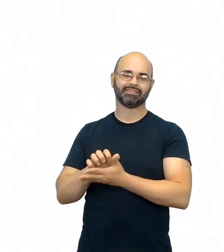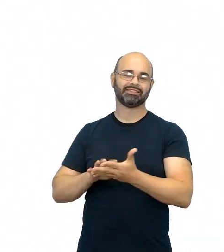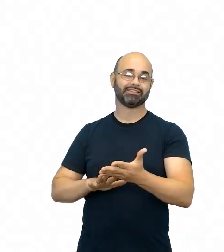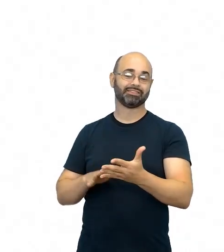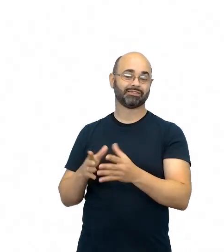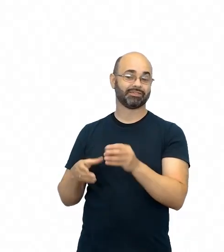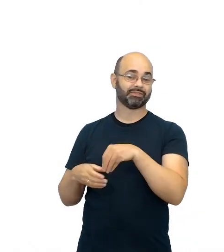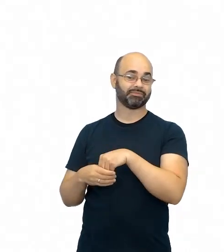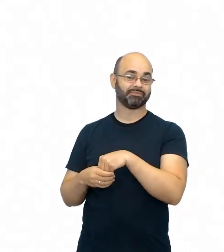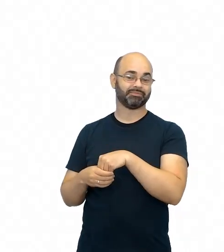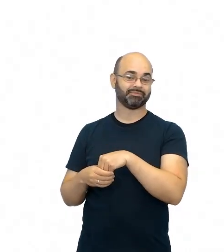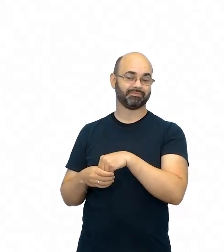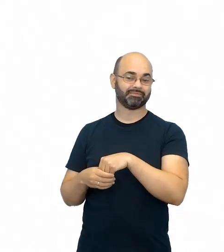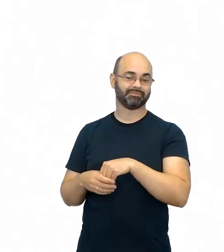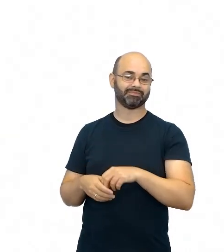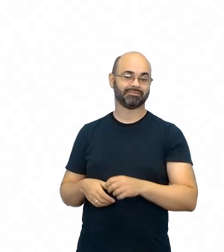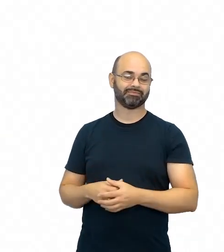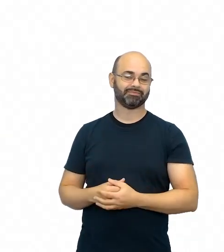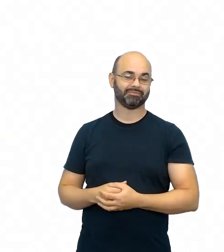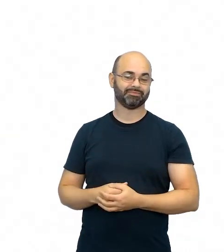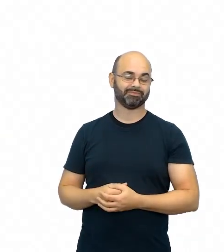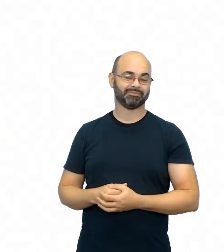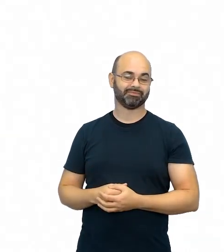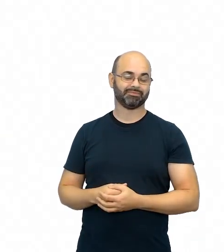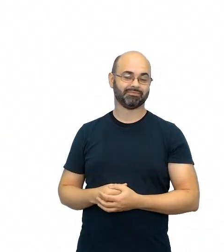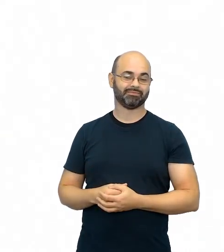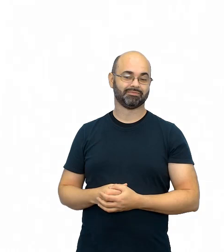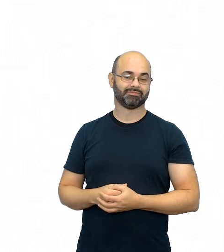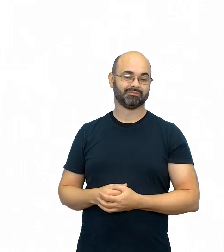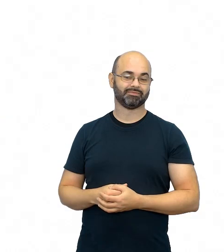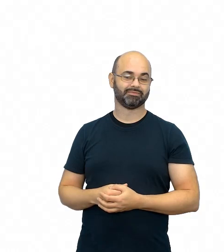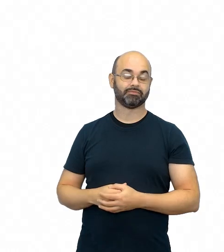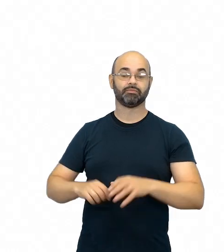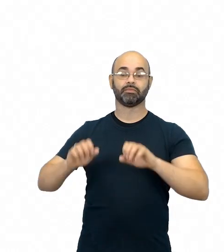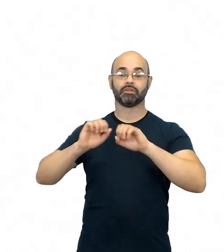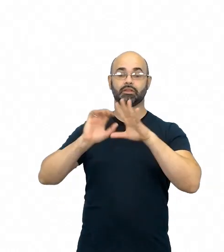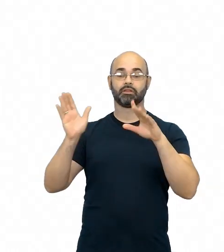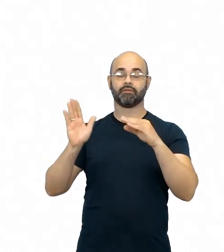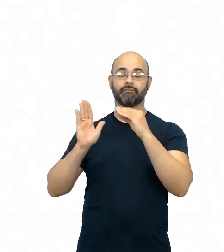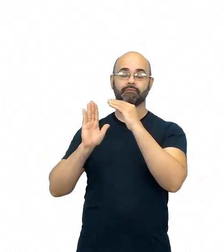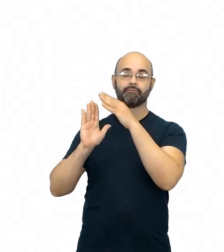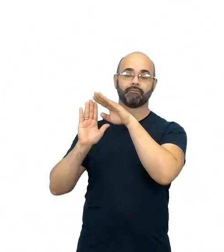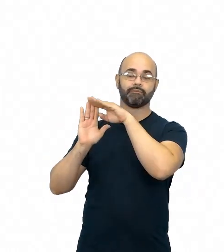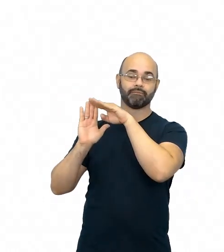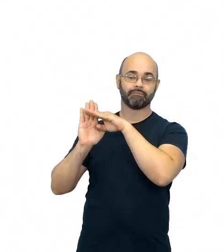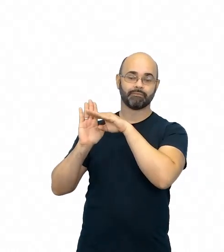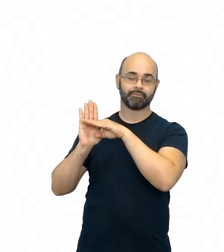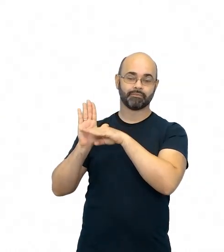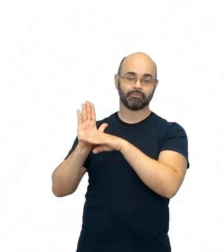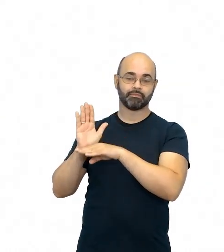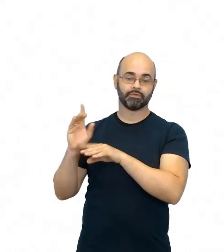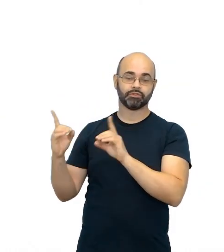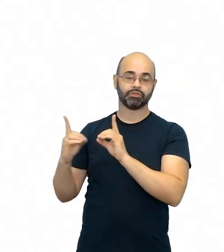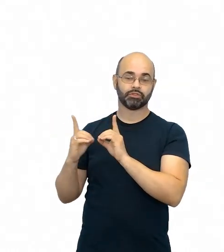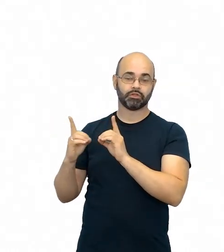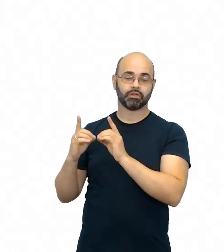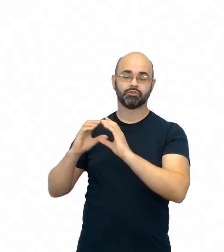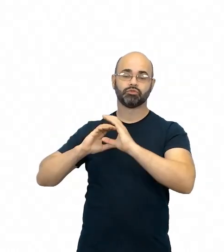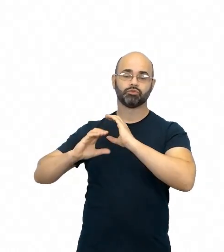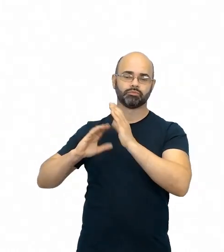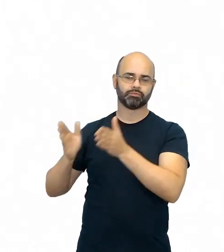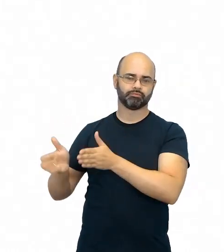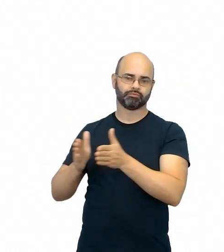as compõem, de modo a explicitar os propósitos didático e comunicativo dessa sequência.